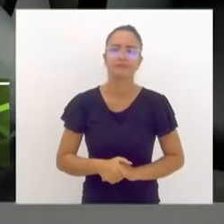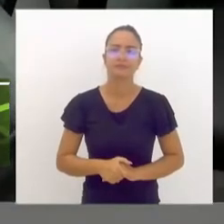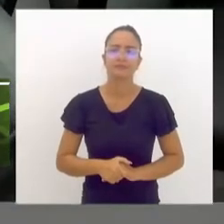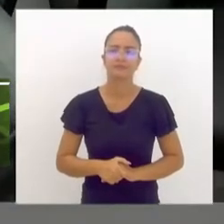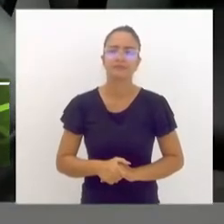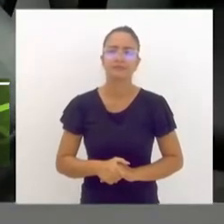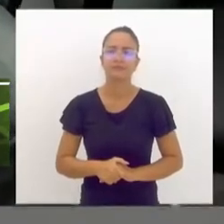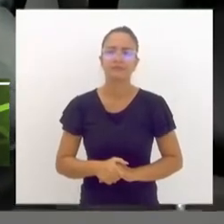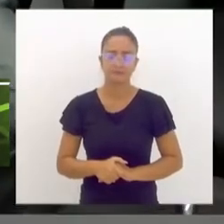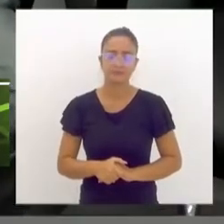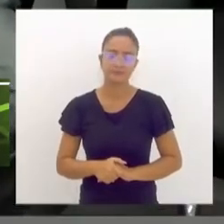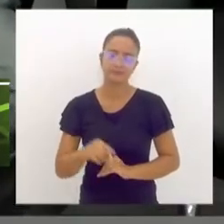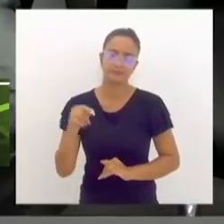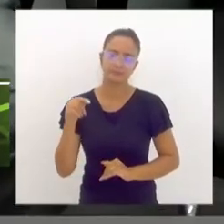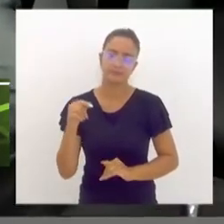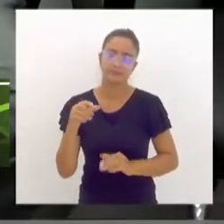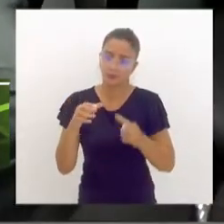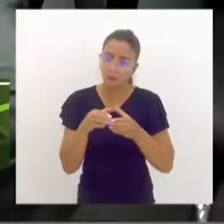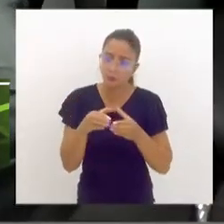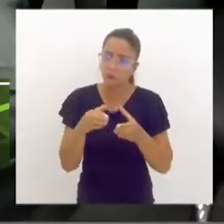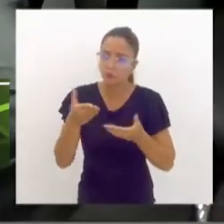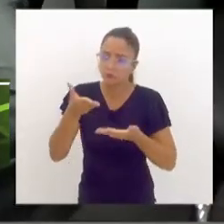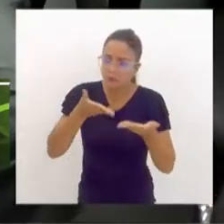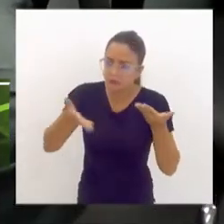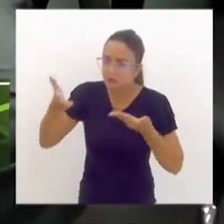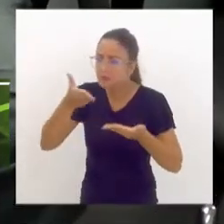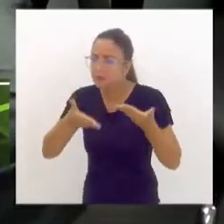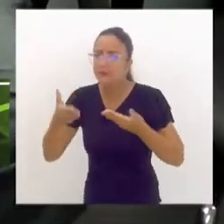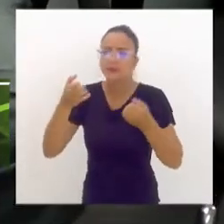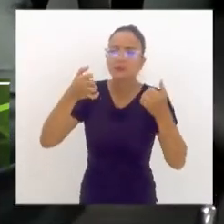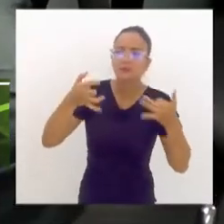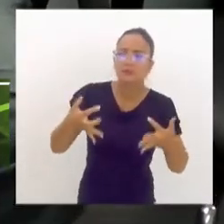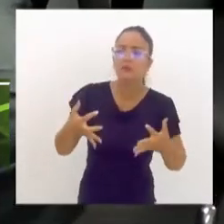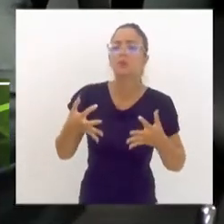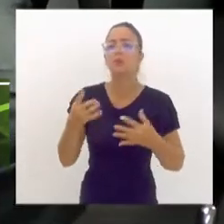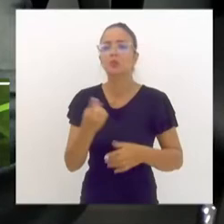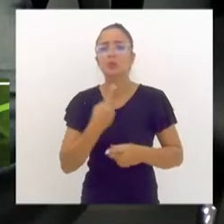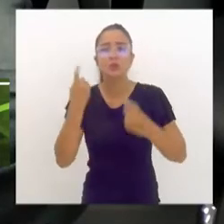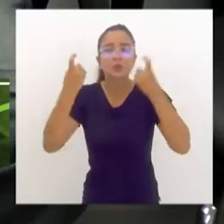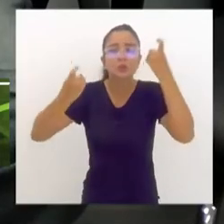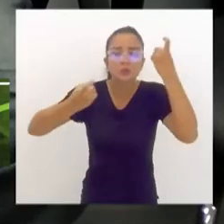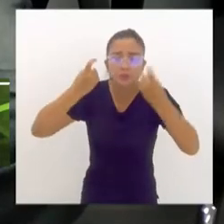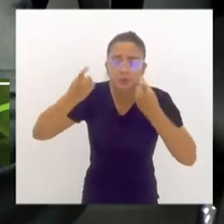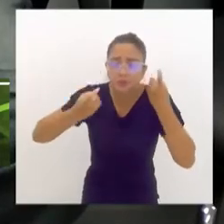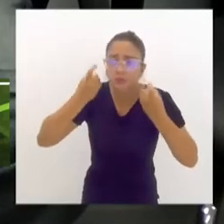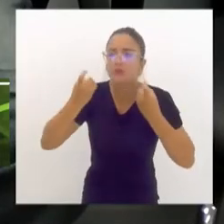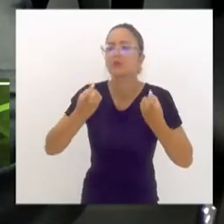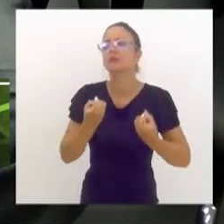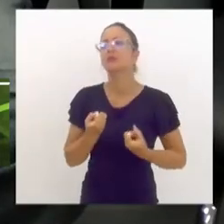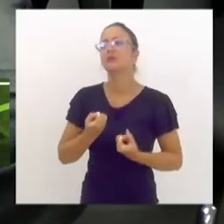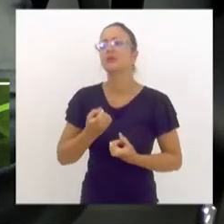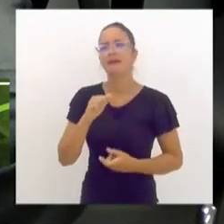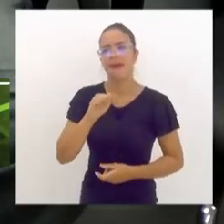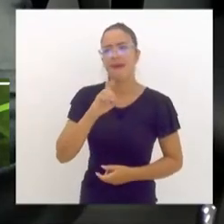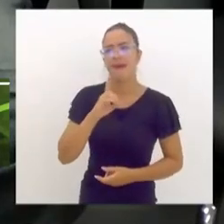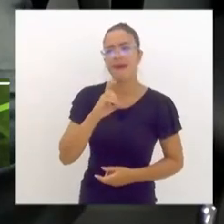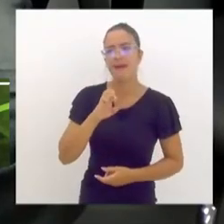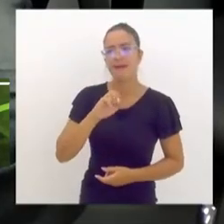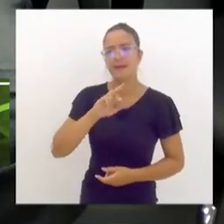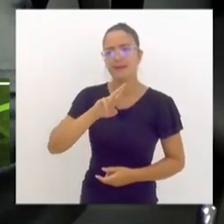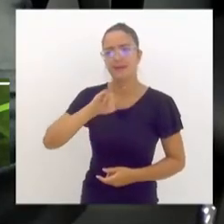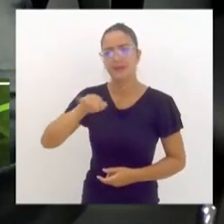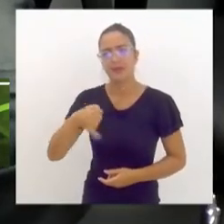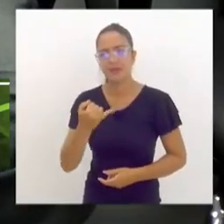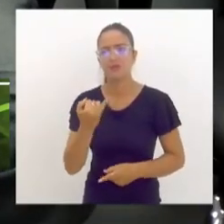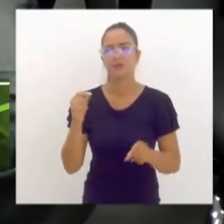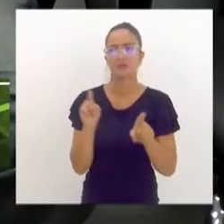falou é uma preocupação o tempo todo, não só da ADES, mas também eu posso